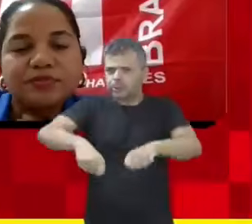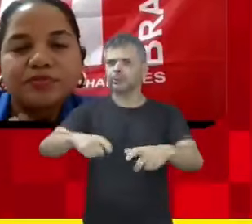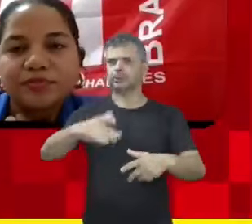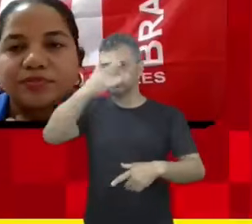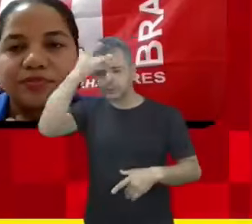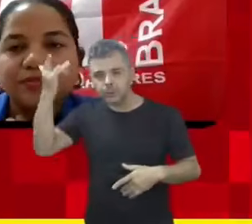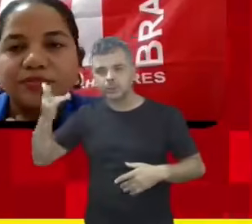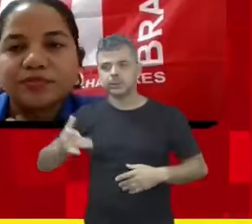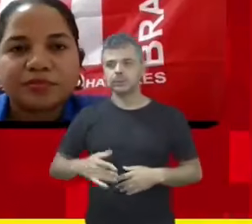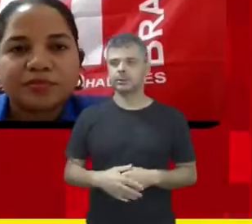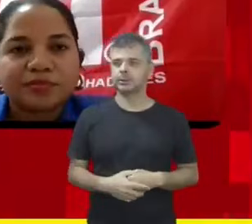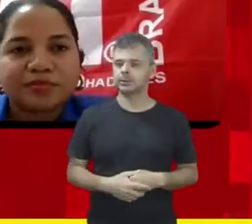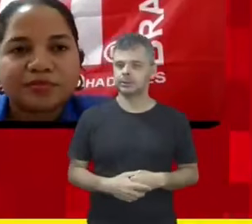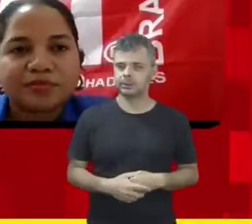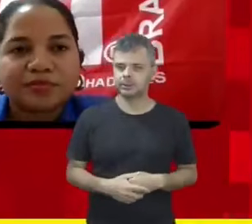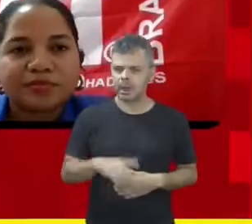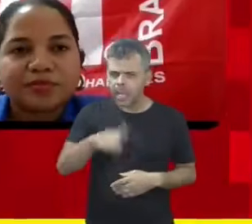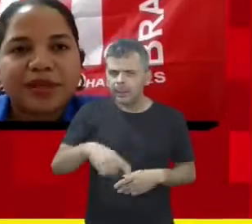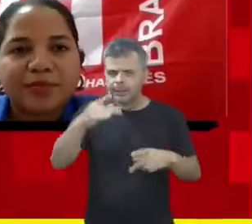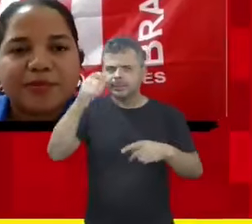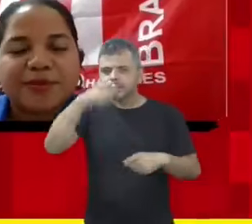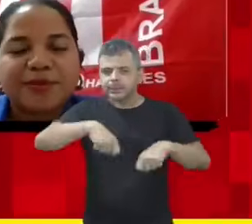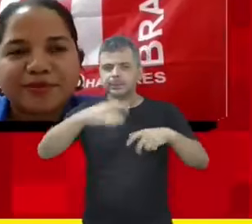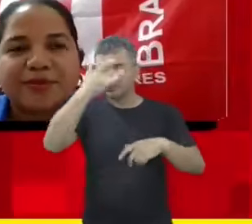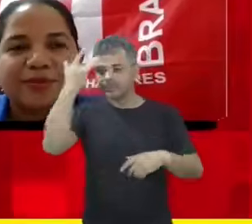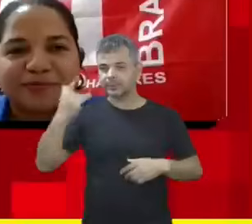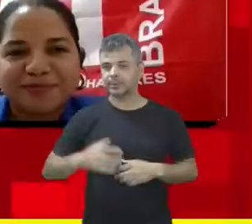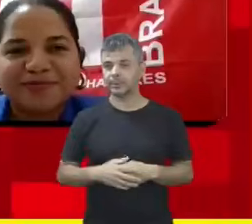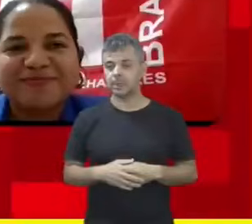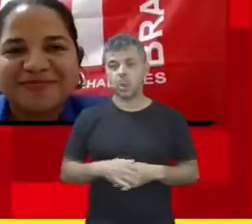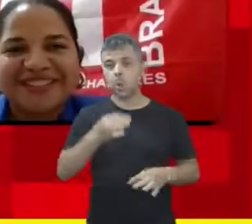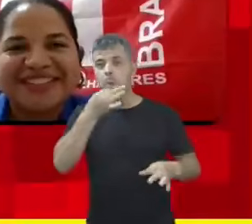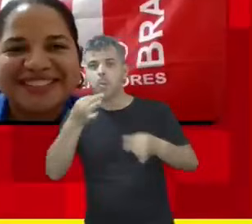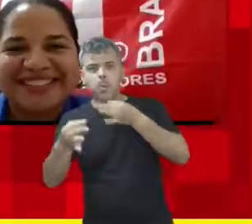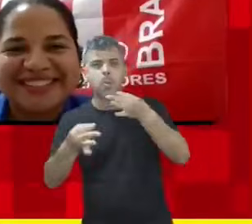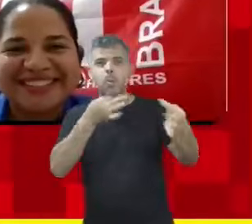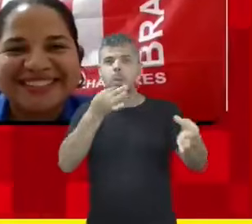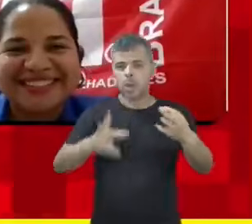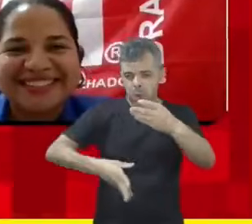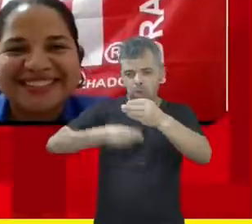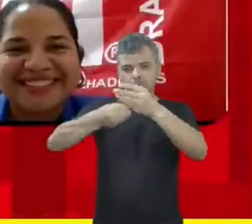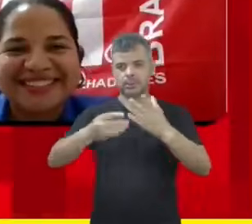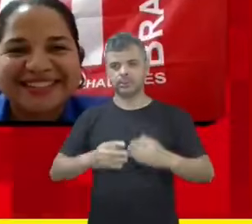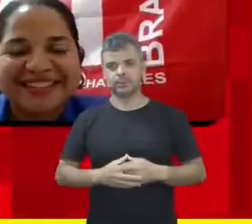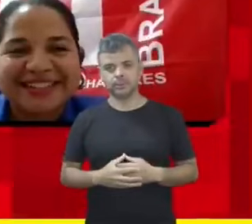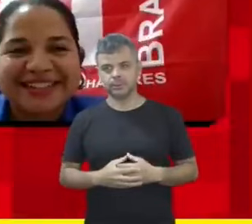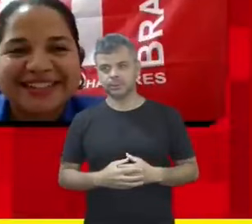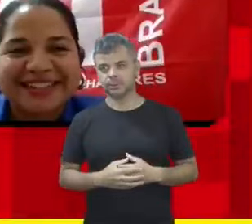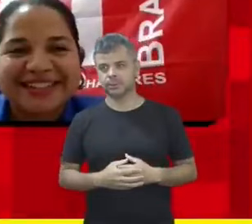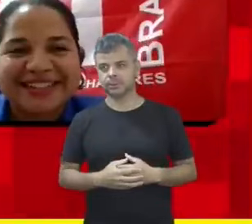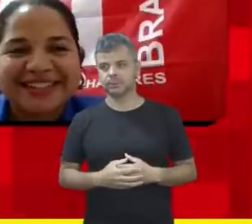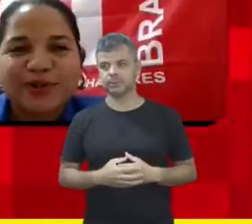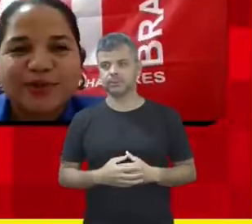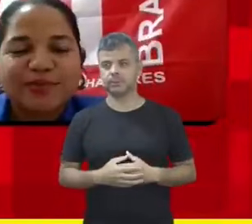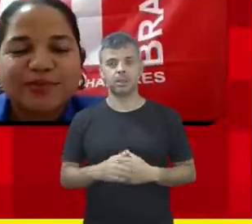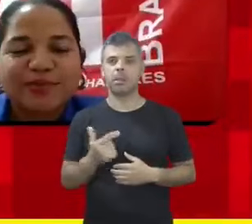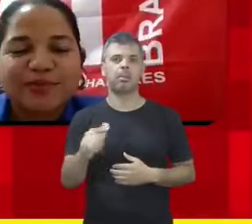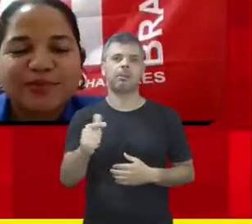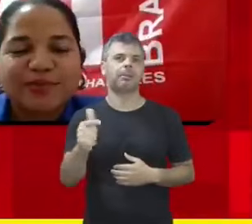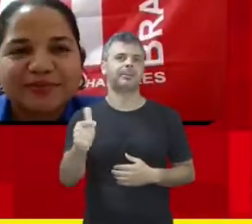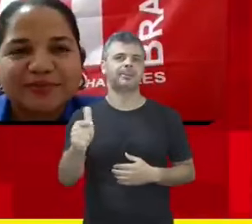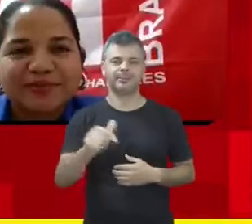gurias. É possível. É possível. Algum comentário, algum complemento, Cris? Não,